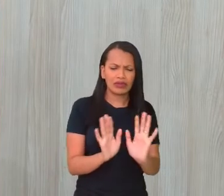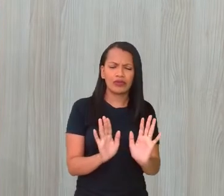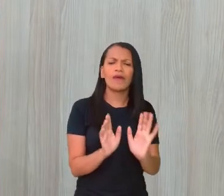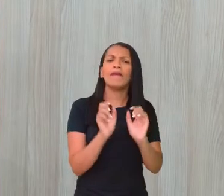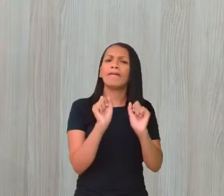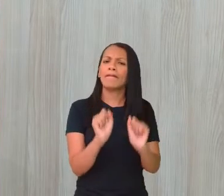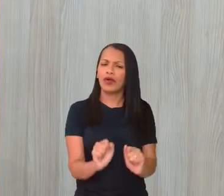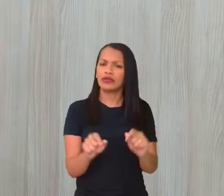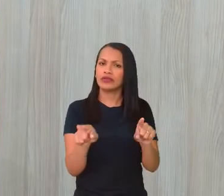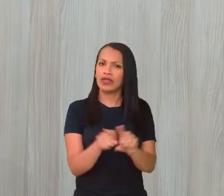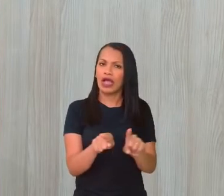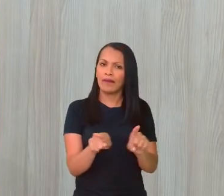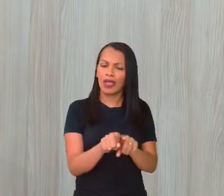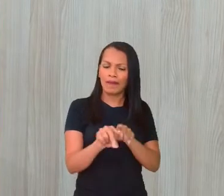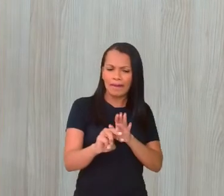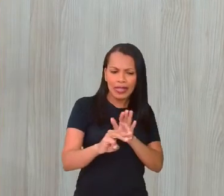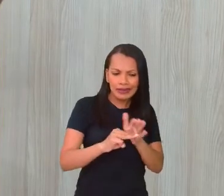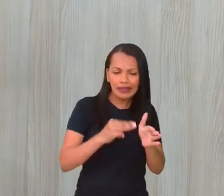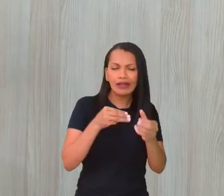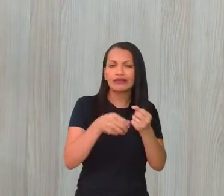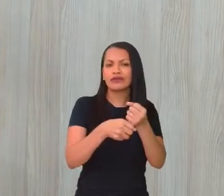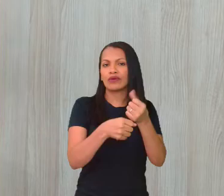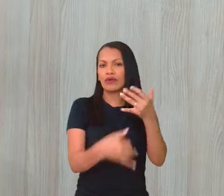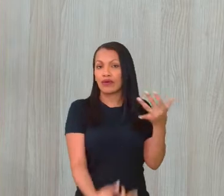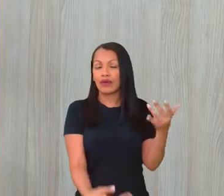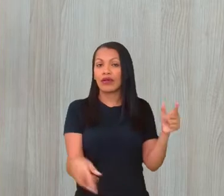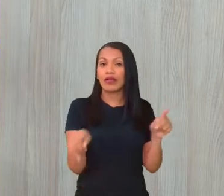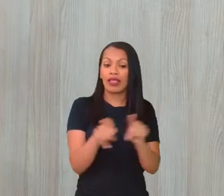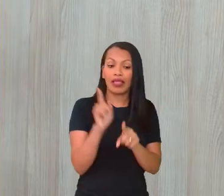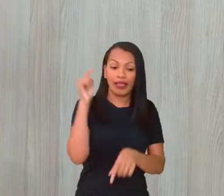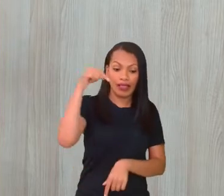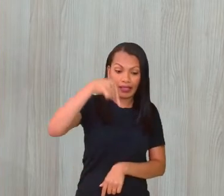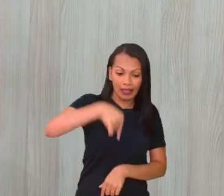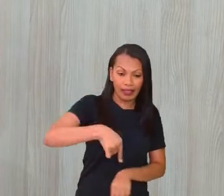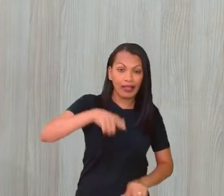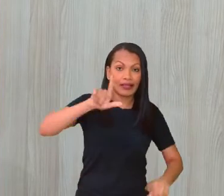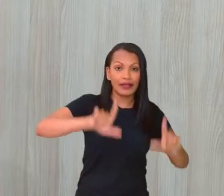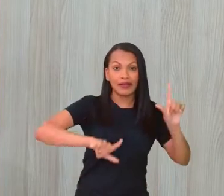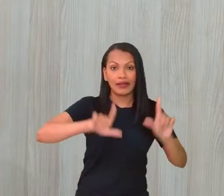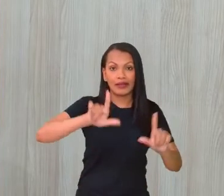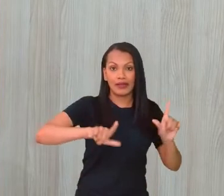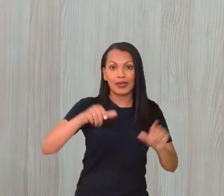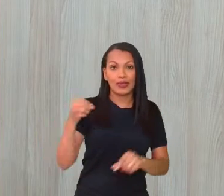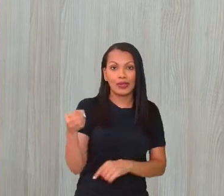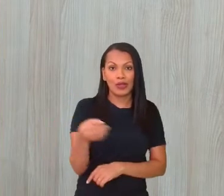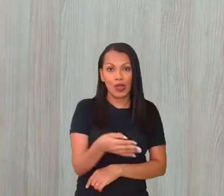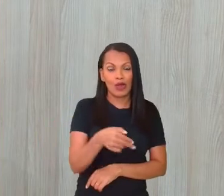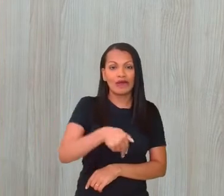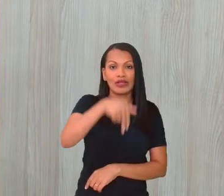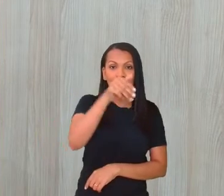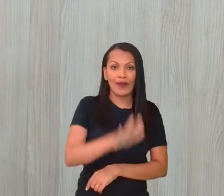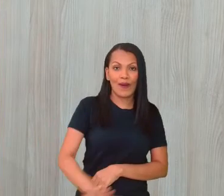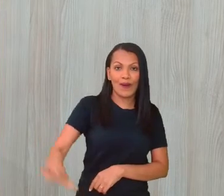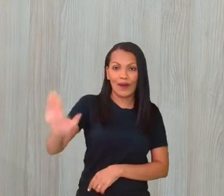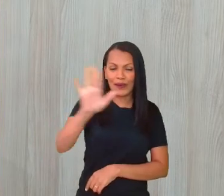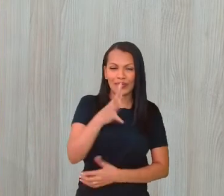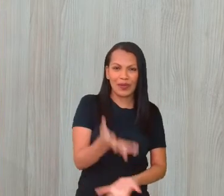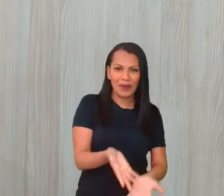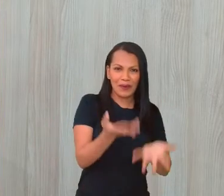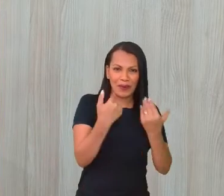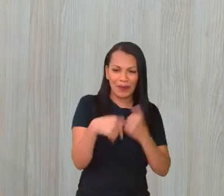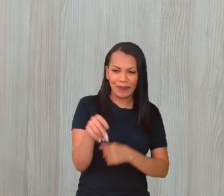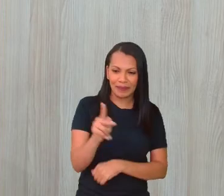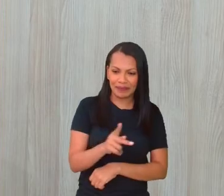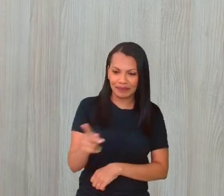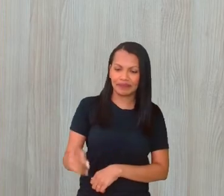Pode deixar um comentário que a gente está de olho. E aqui, na tela da TV Nova Nordeste, abrilhantando mais uma manhã. Vamos embora, professor Armando. Vamos embora,